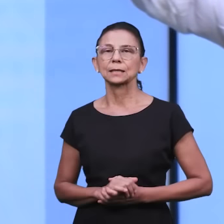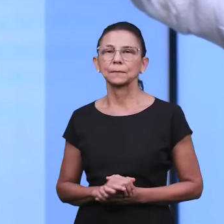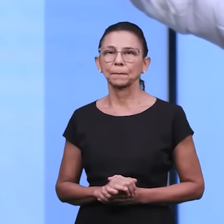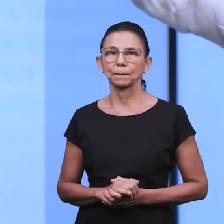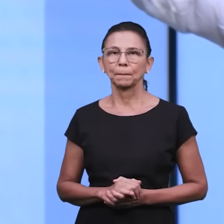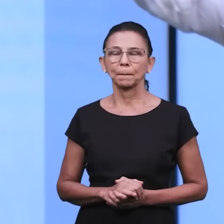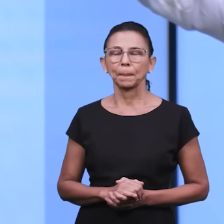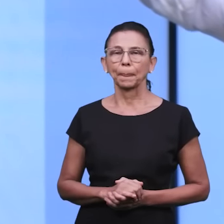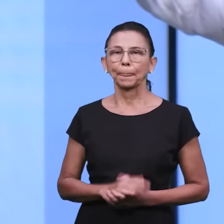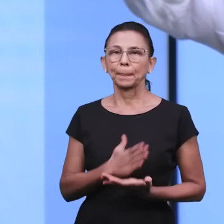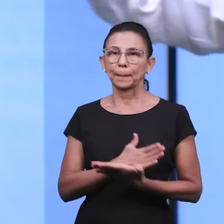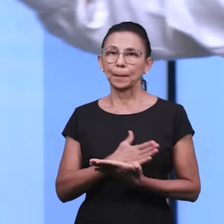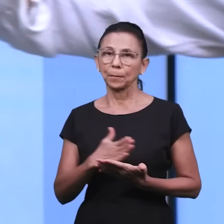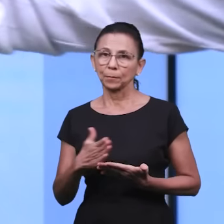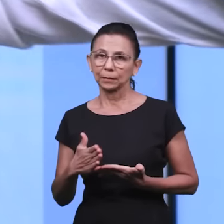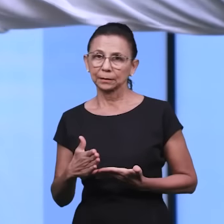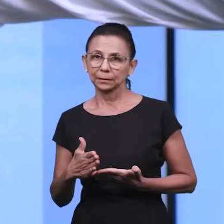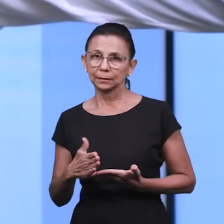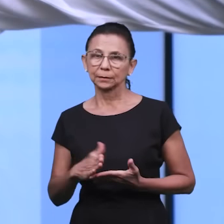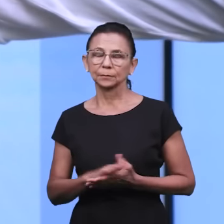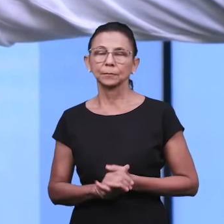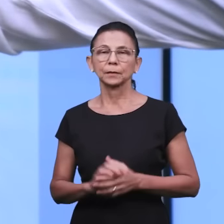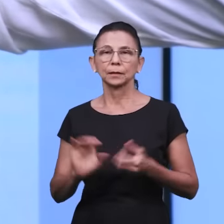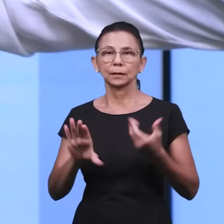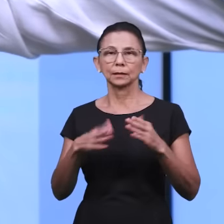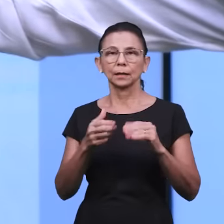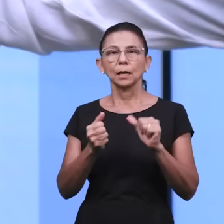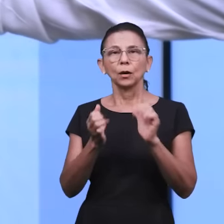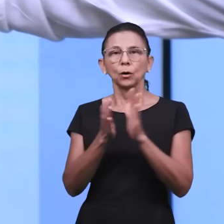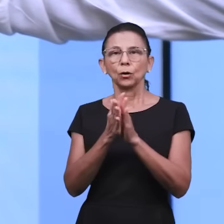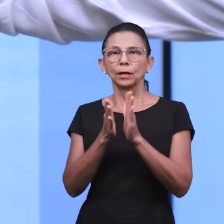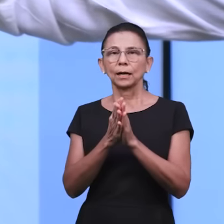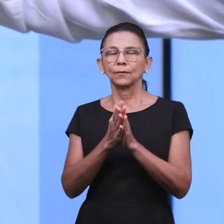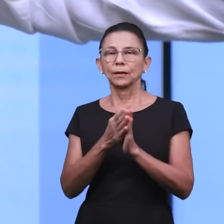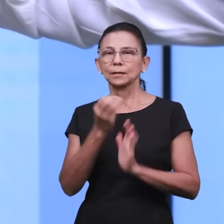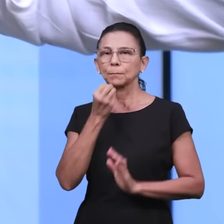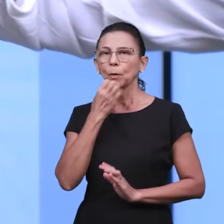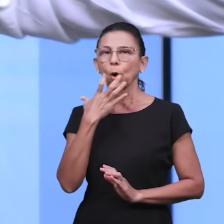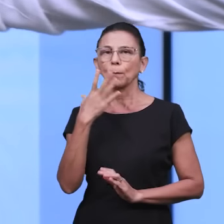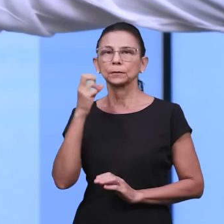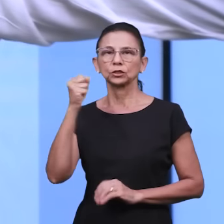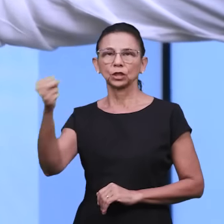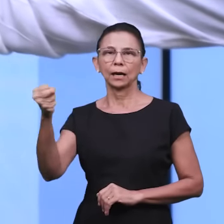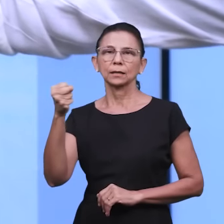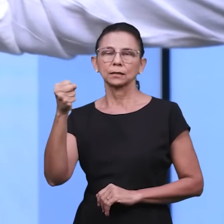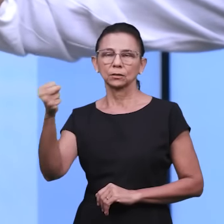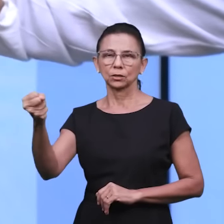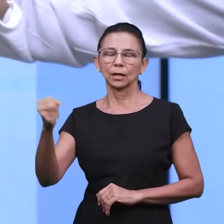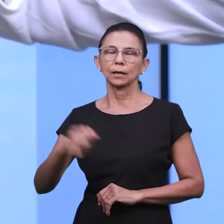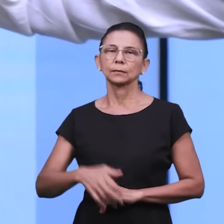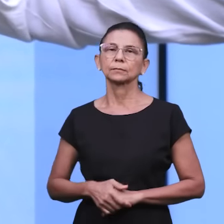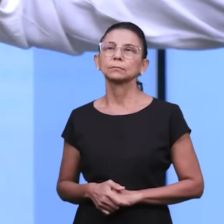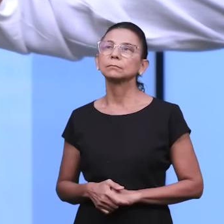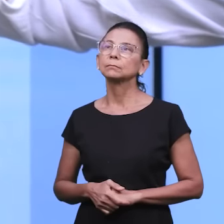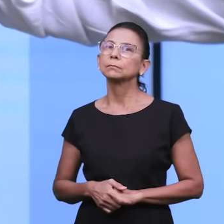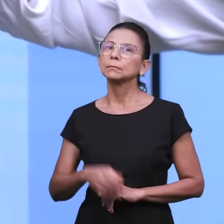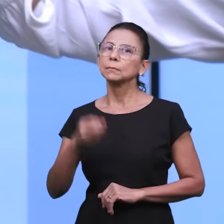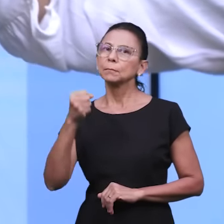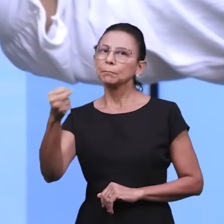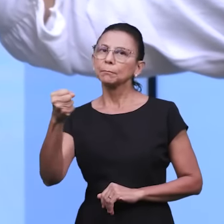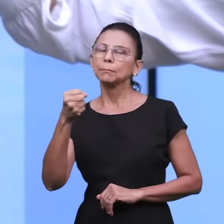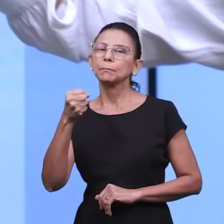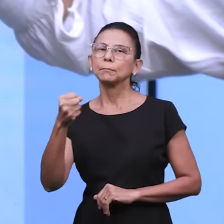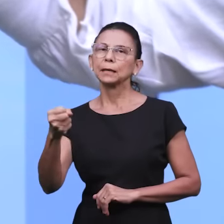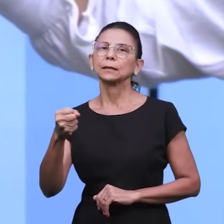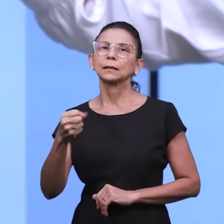dó, mi. Começamos a cantar. Orar faz bem, tchá, tchá. Orar faz bem, tchá.